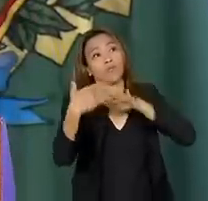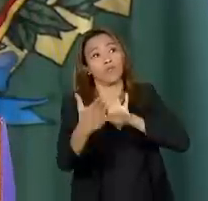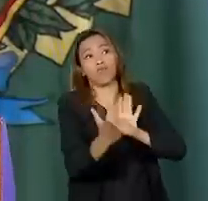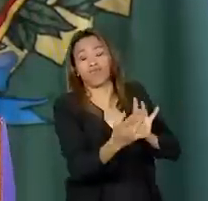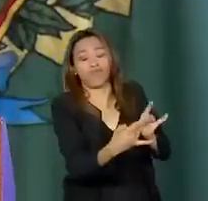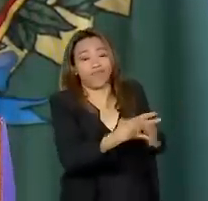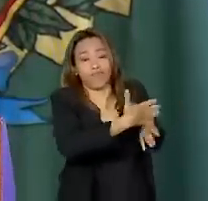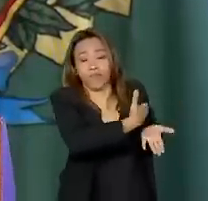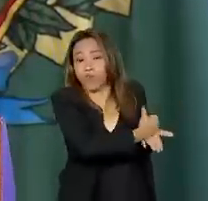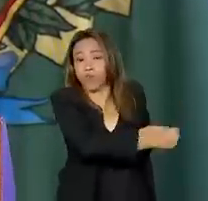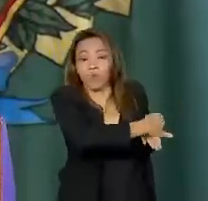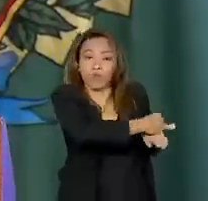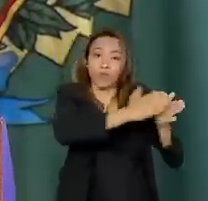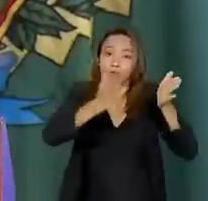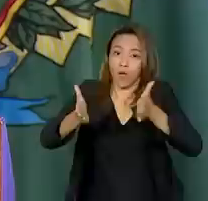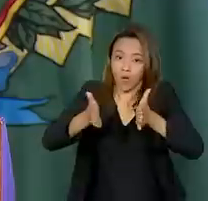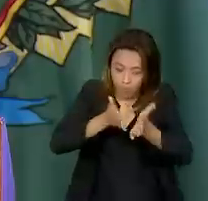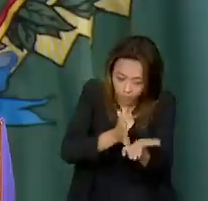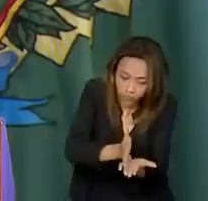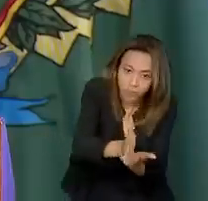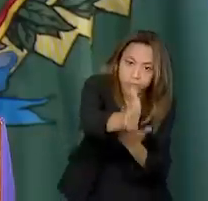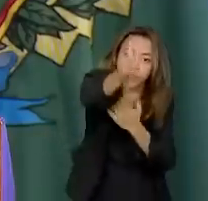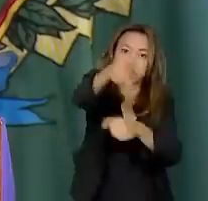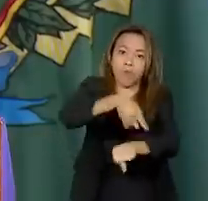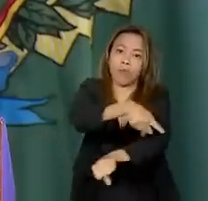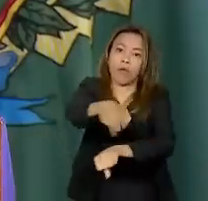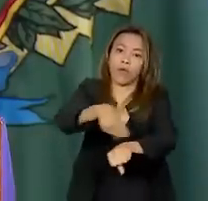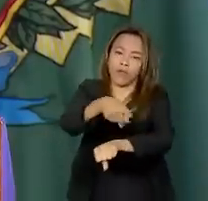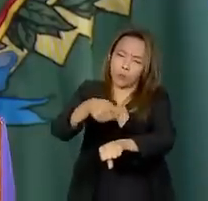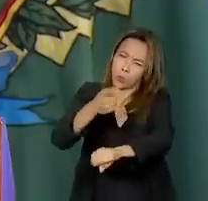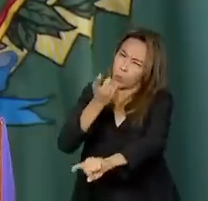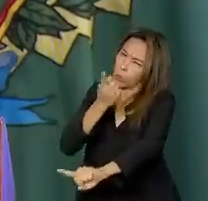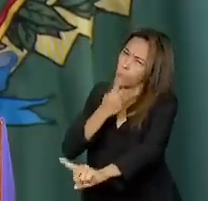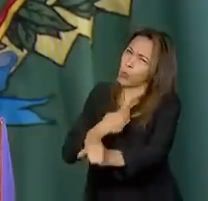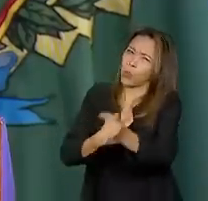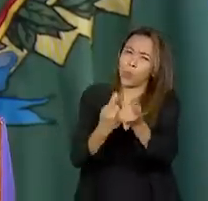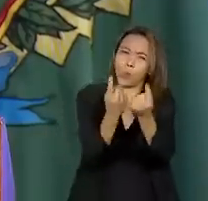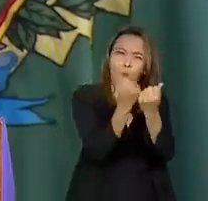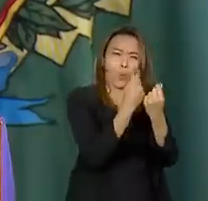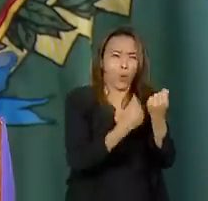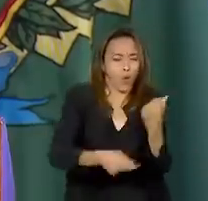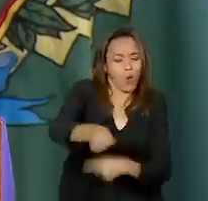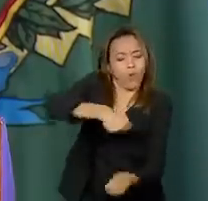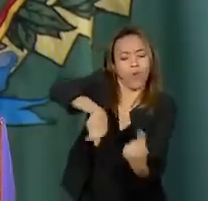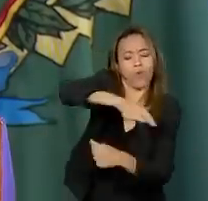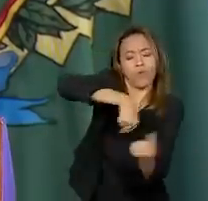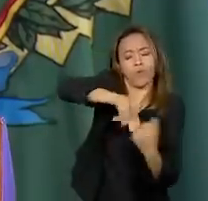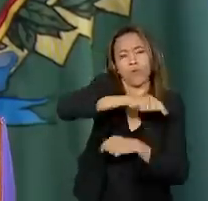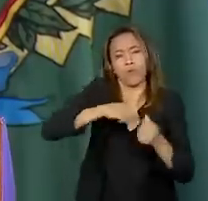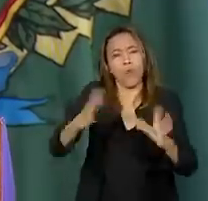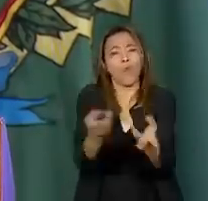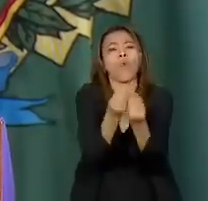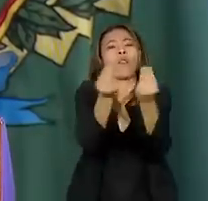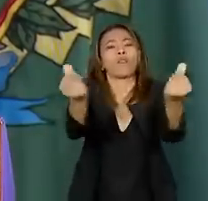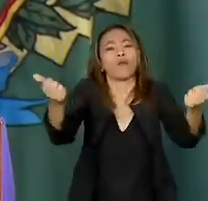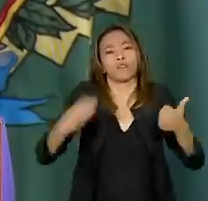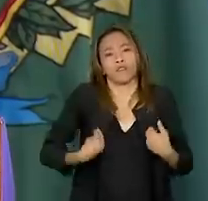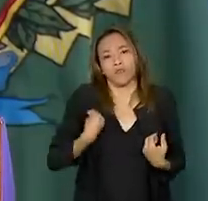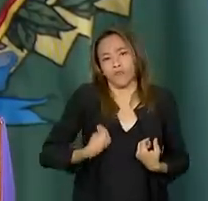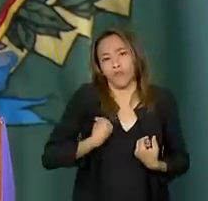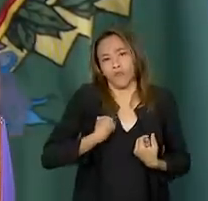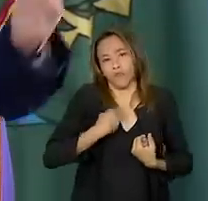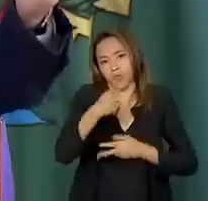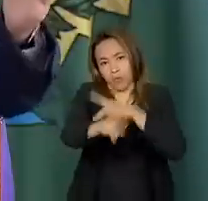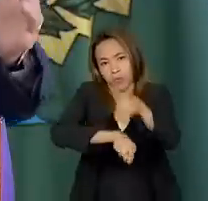resolveu encontrar o seu destino, ser uma grande economia, ter uma qualidade de vida bom para o seu povo e a